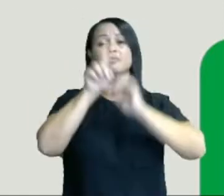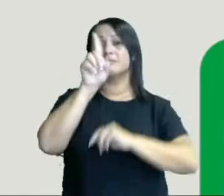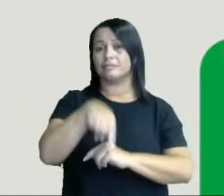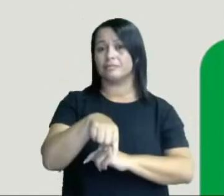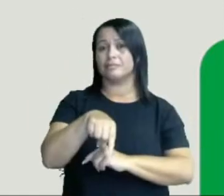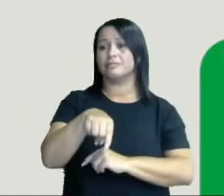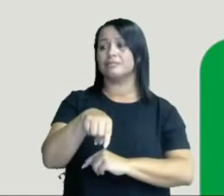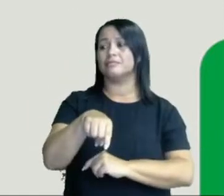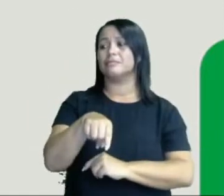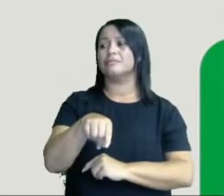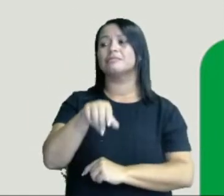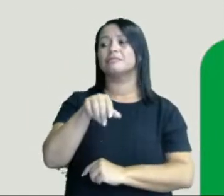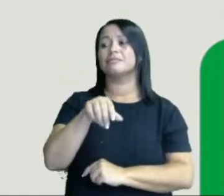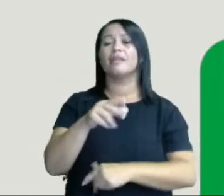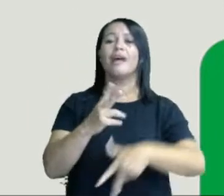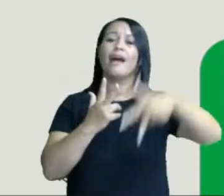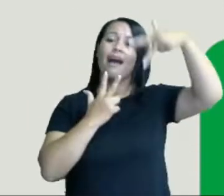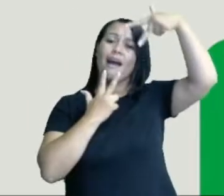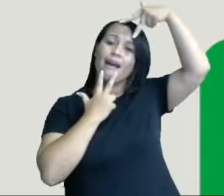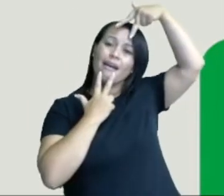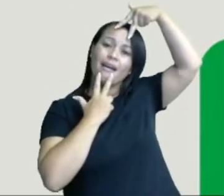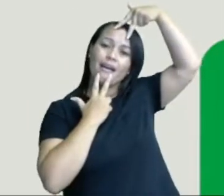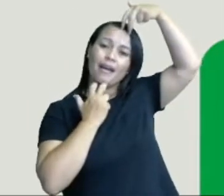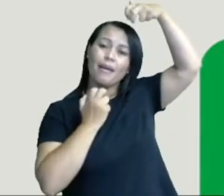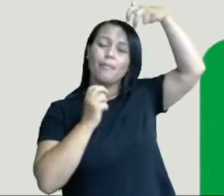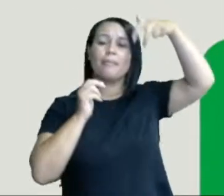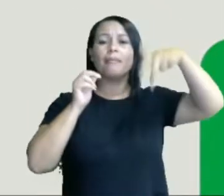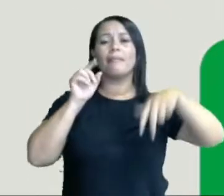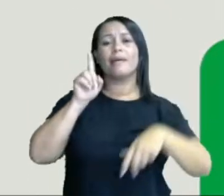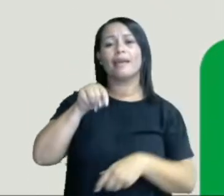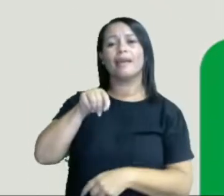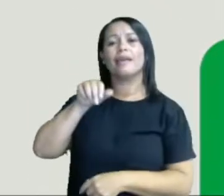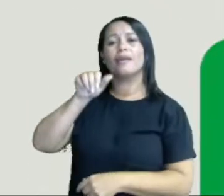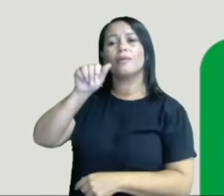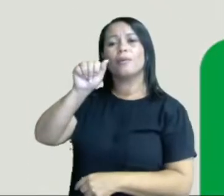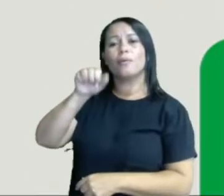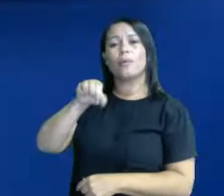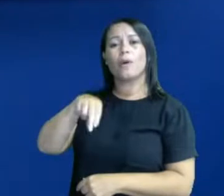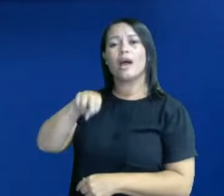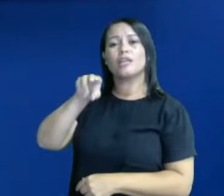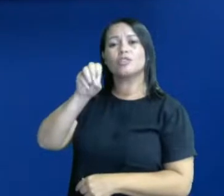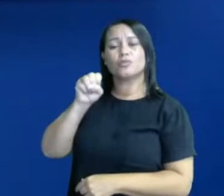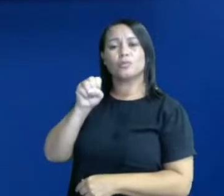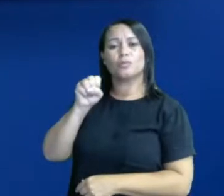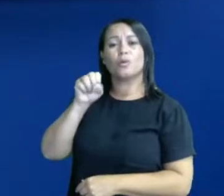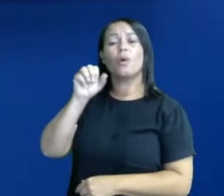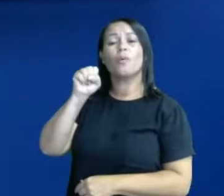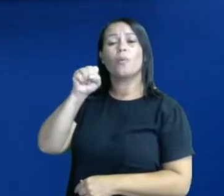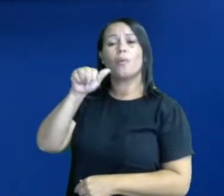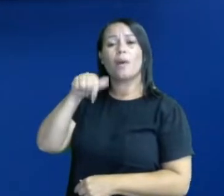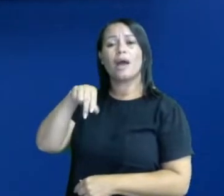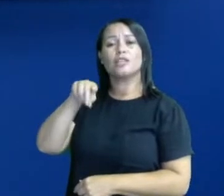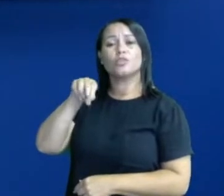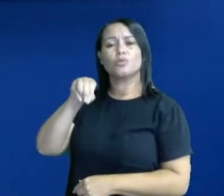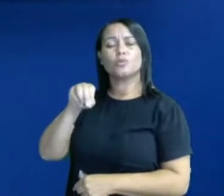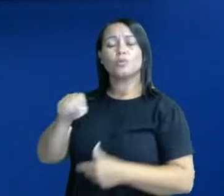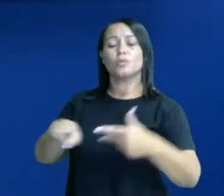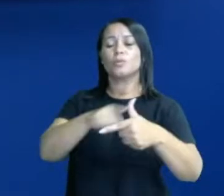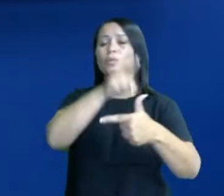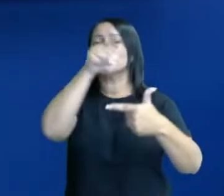é A Cabra e o Asno. Segunda questão. Quais são